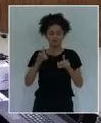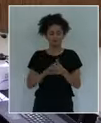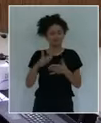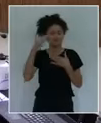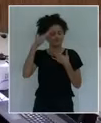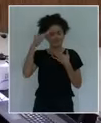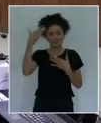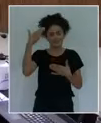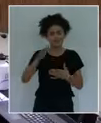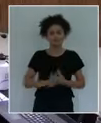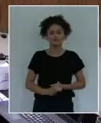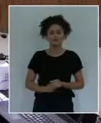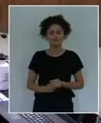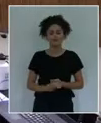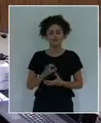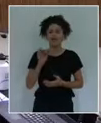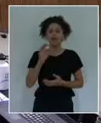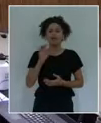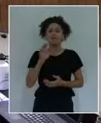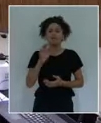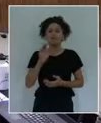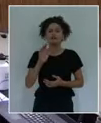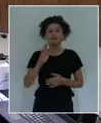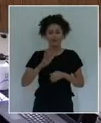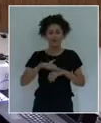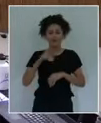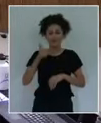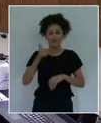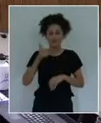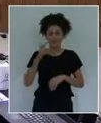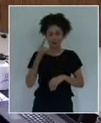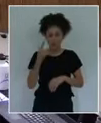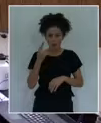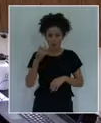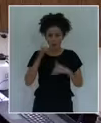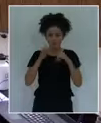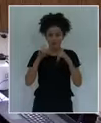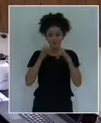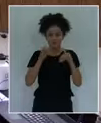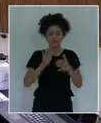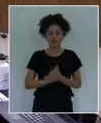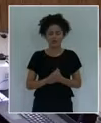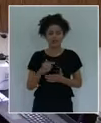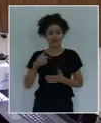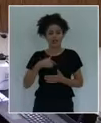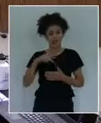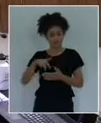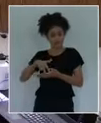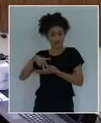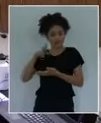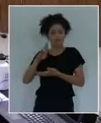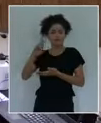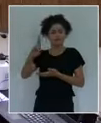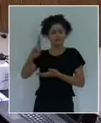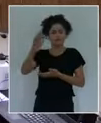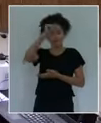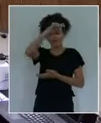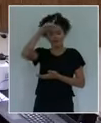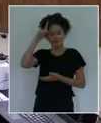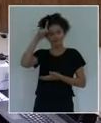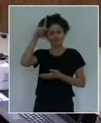Ô Montanha, só acrescentar uma coisa, que eu estou falando em nome do Poder Público de Ponte Nova Municipal, lá,